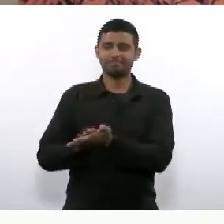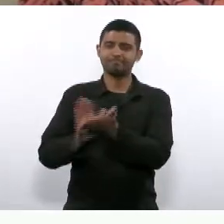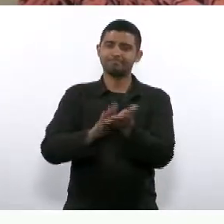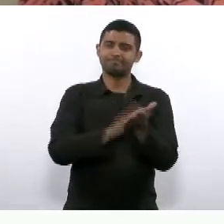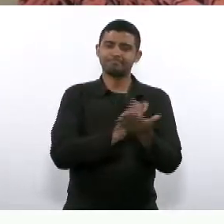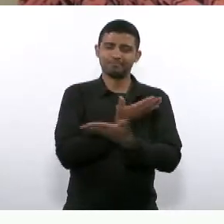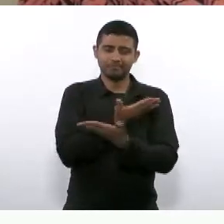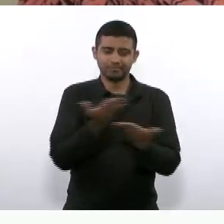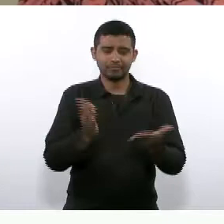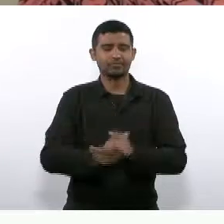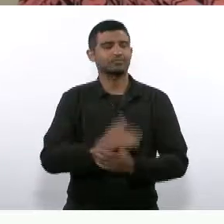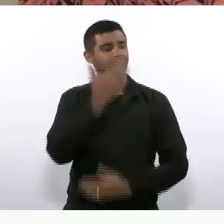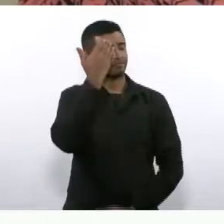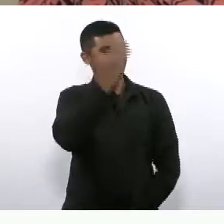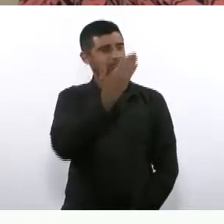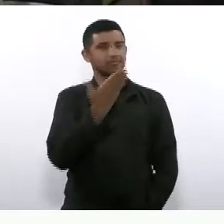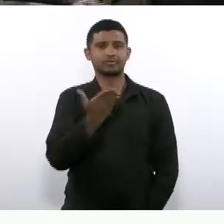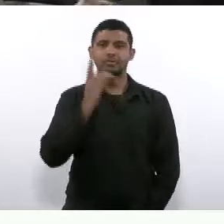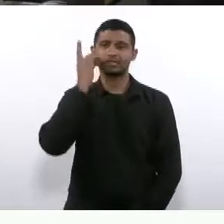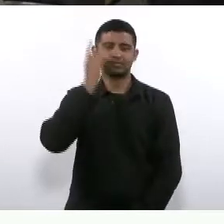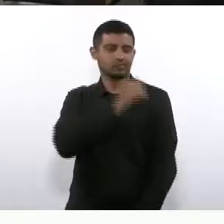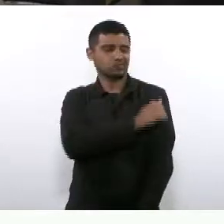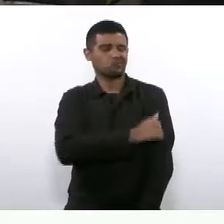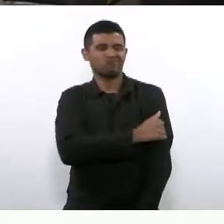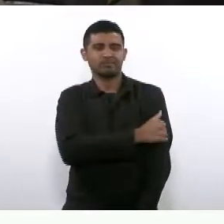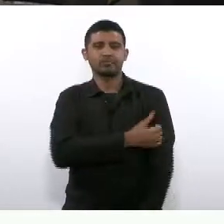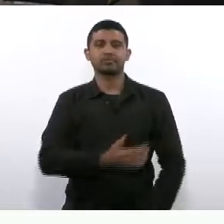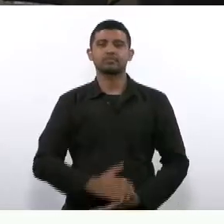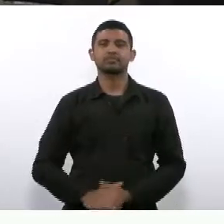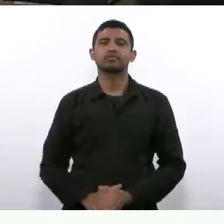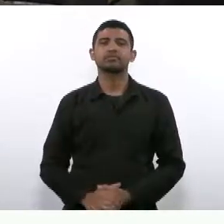parabéns a todas. Obrigada. Deputada enfermeira Rejane.